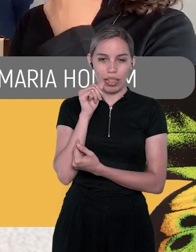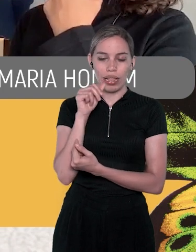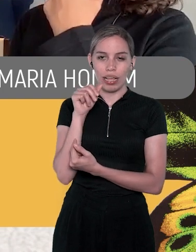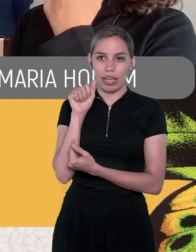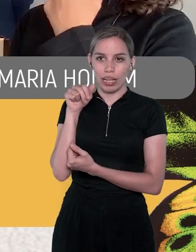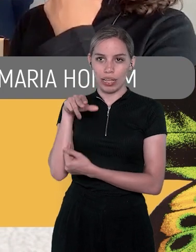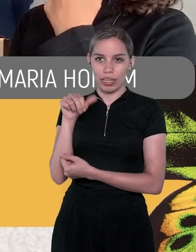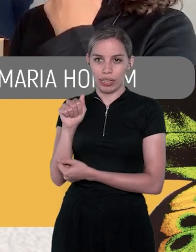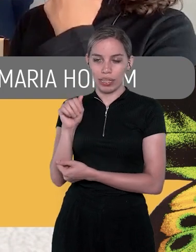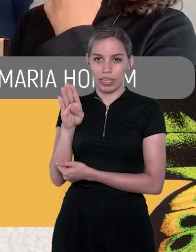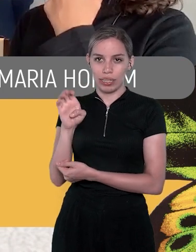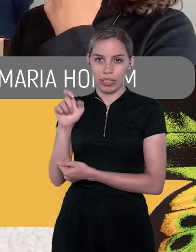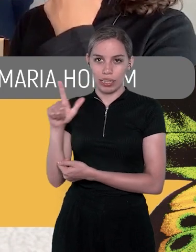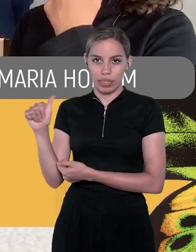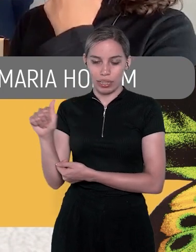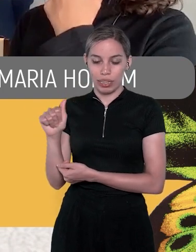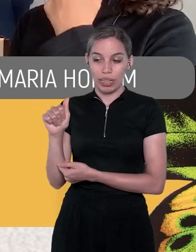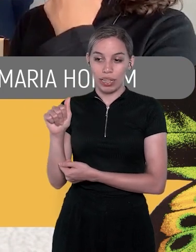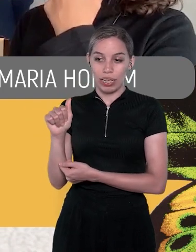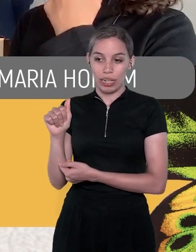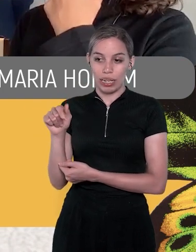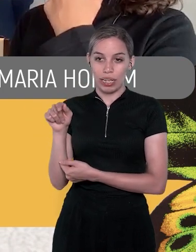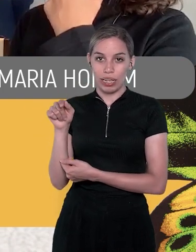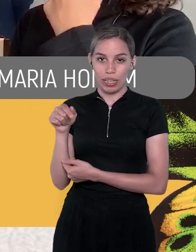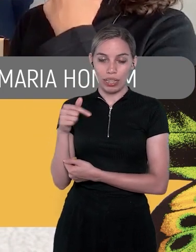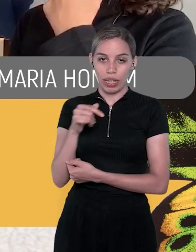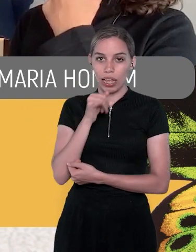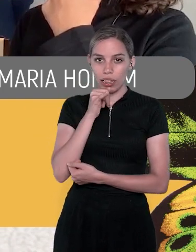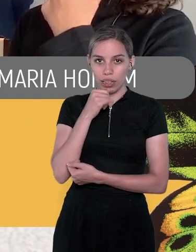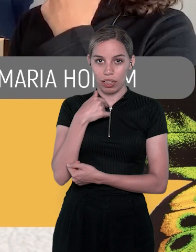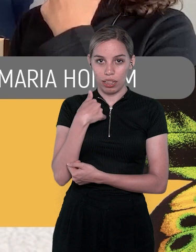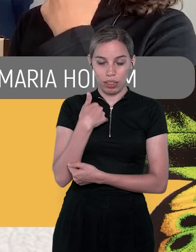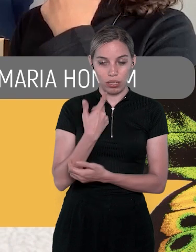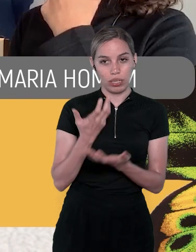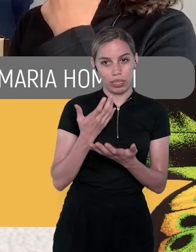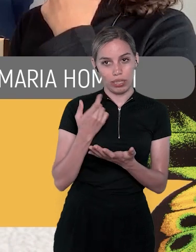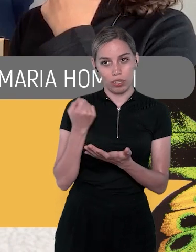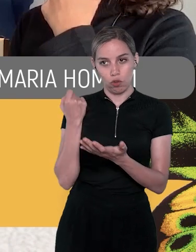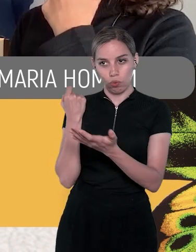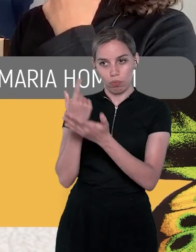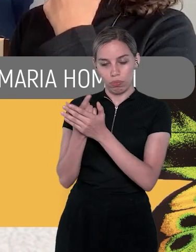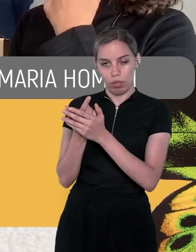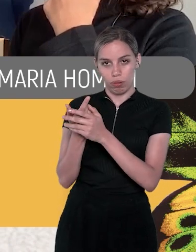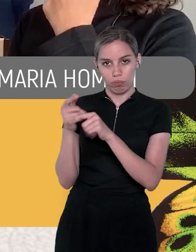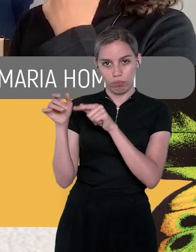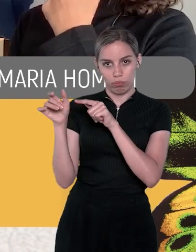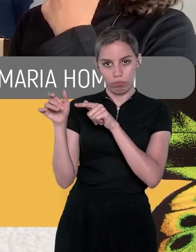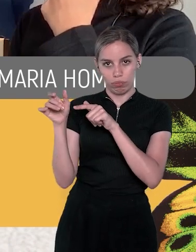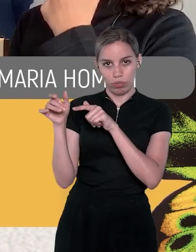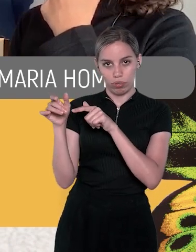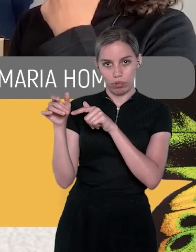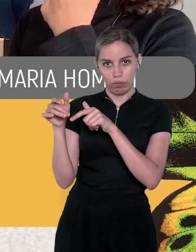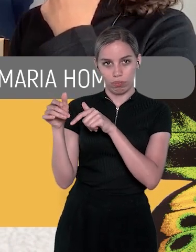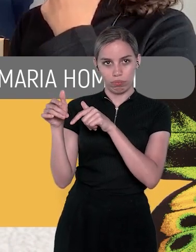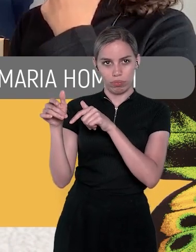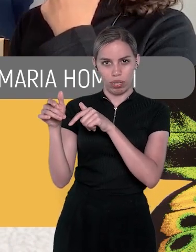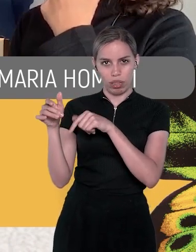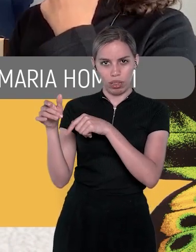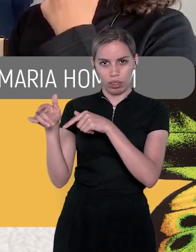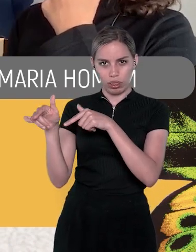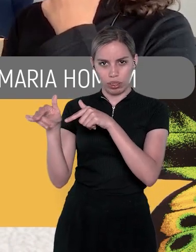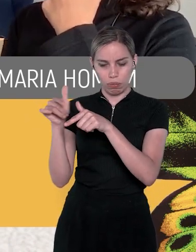ela, a Anabela Geiger, e a gente queria comprar um trabalho da Anabela. E fomos